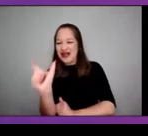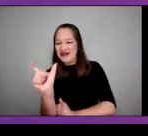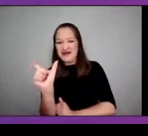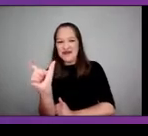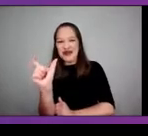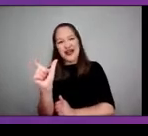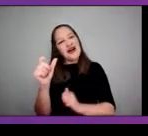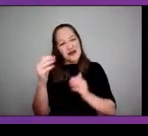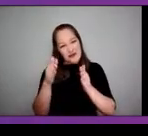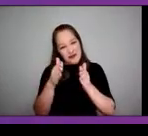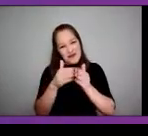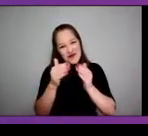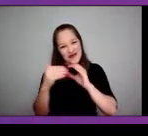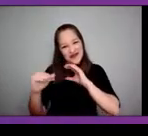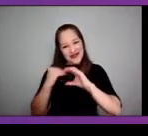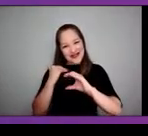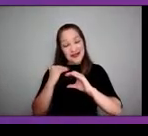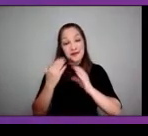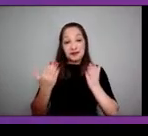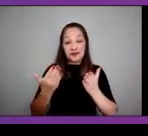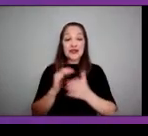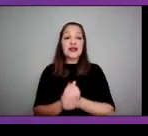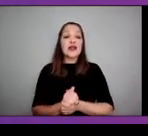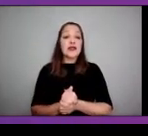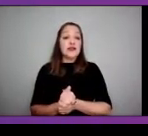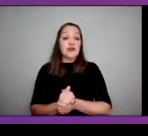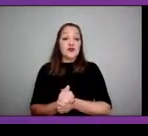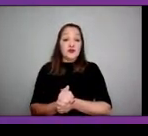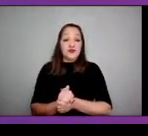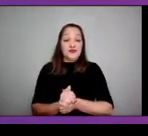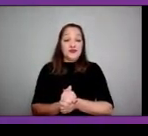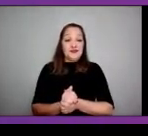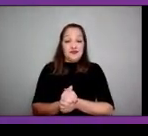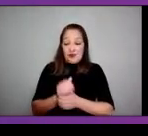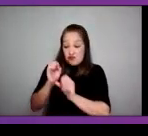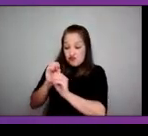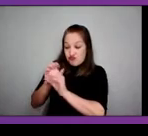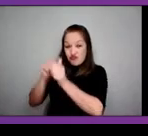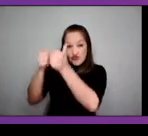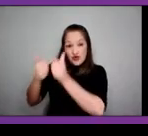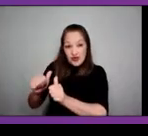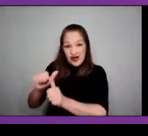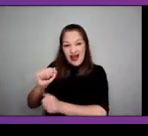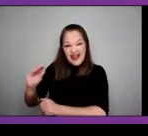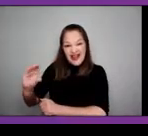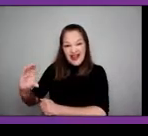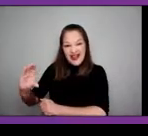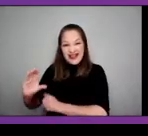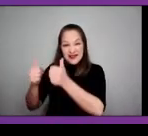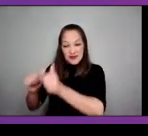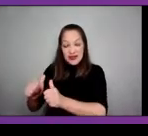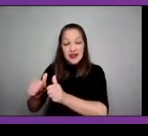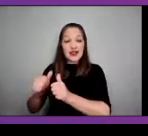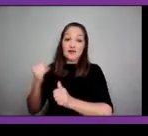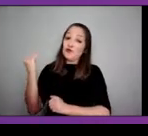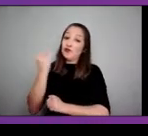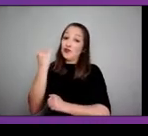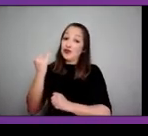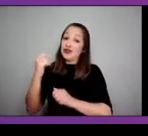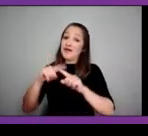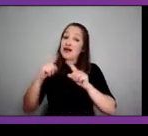isso então essa alfabetização evangélica ela é importante mais para uma